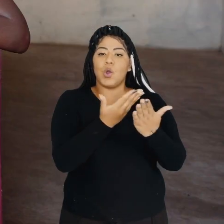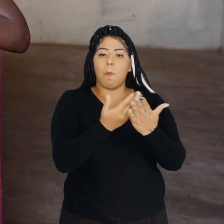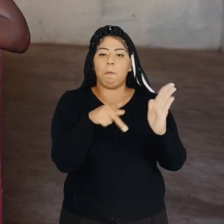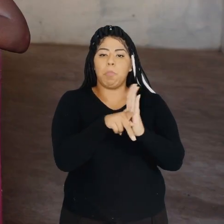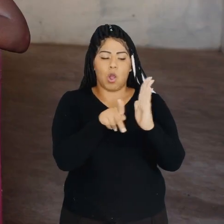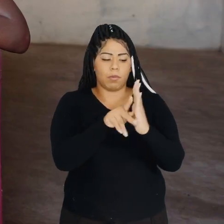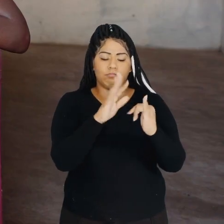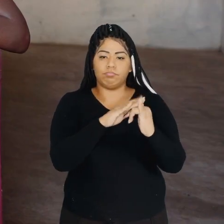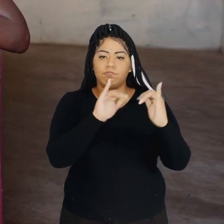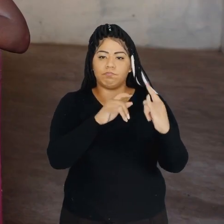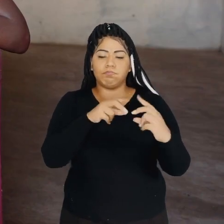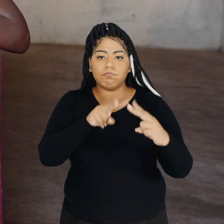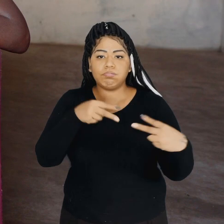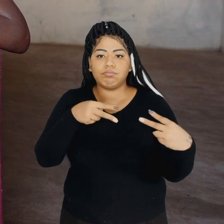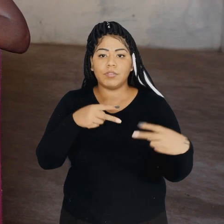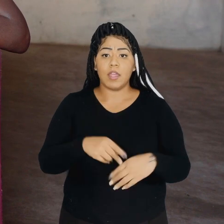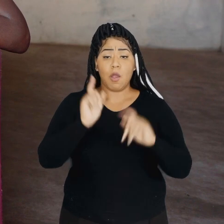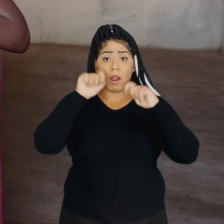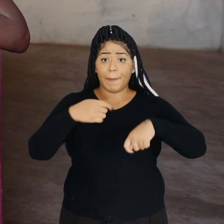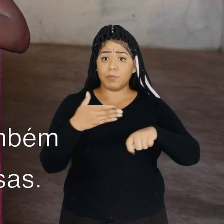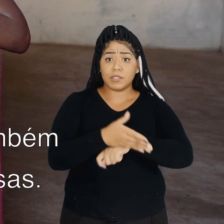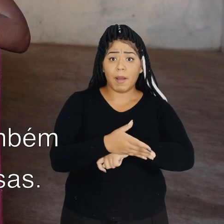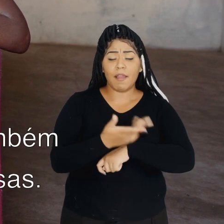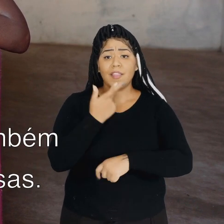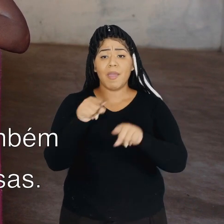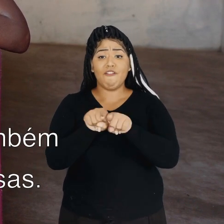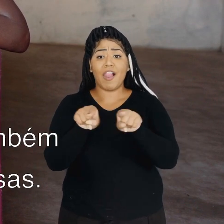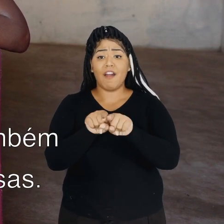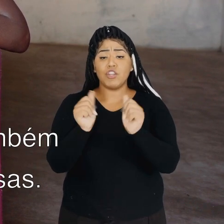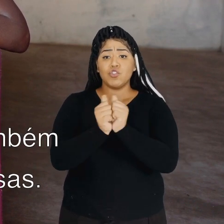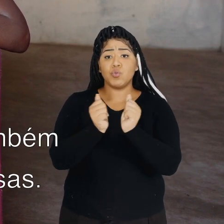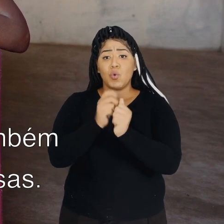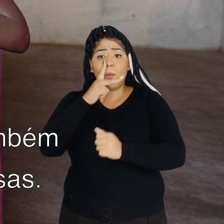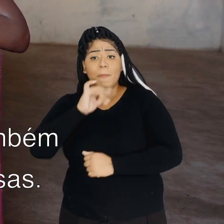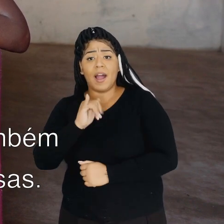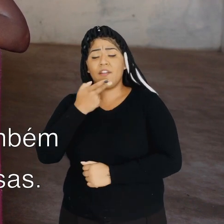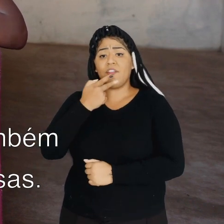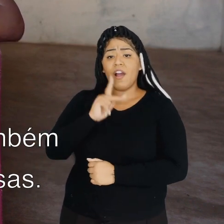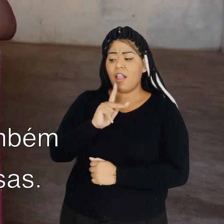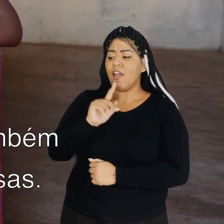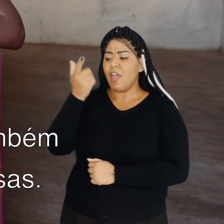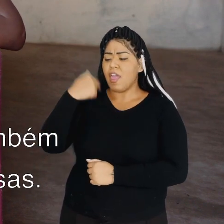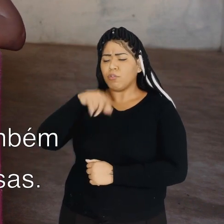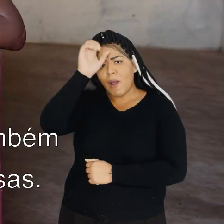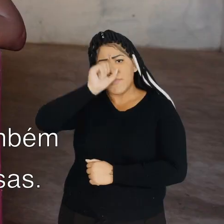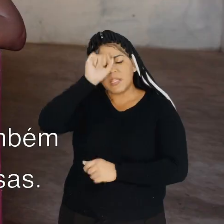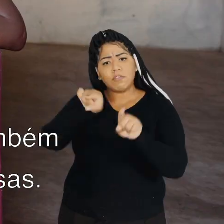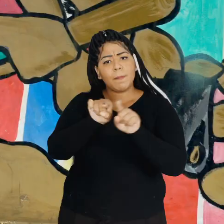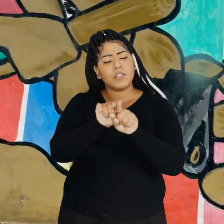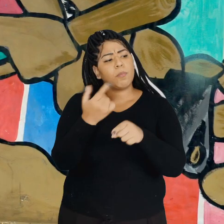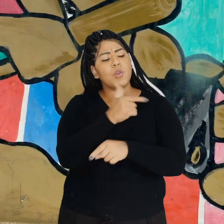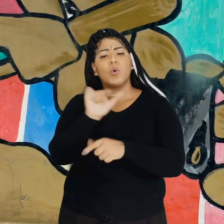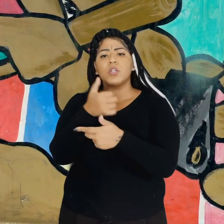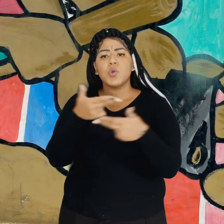podia participar. Lá eles também falavam muito e assim os outros pais e o meu pai também podia aprender sobre algumas